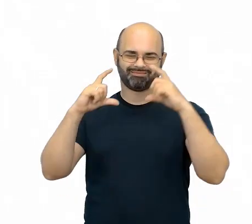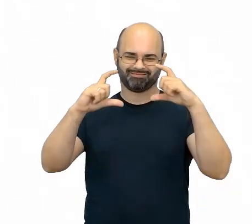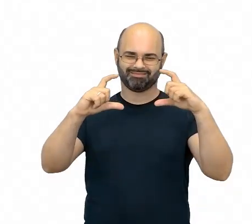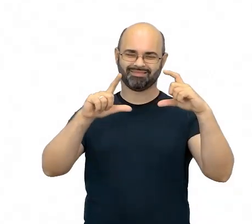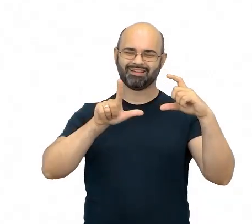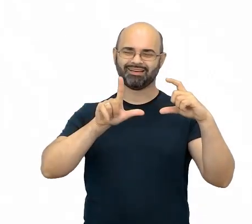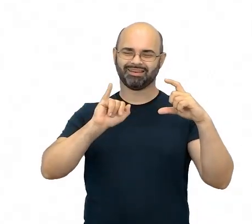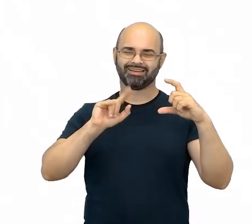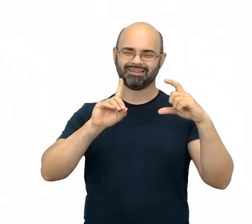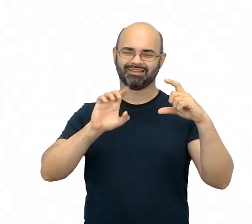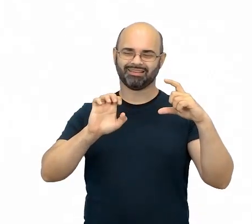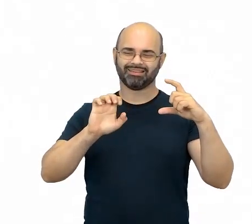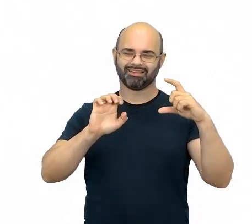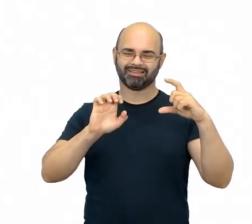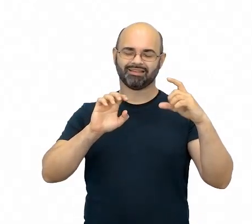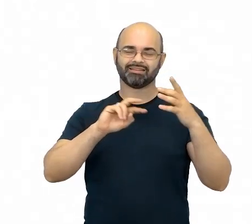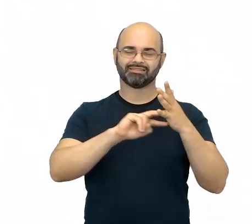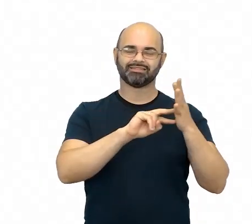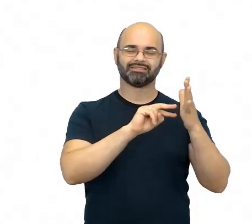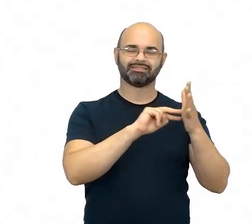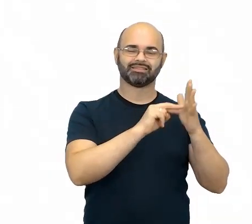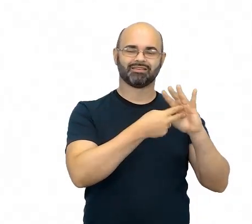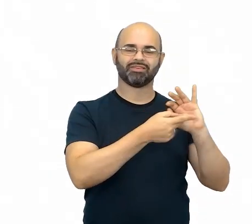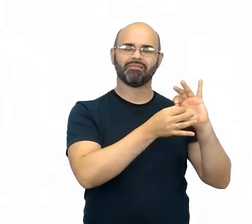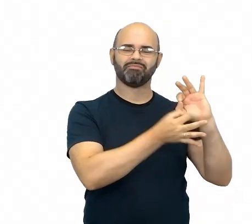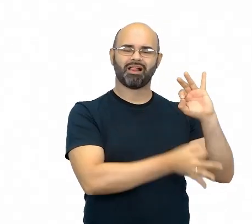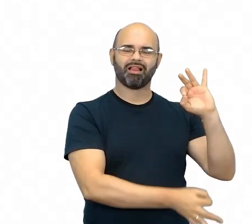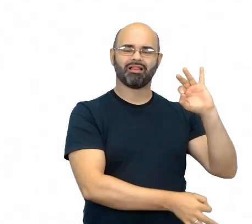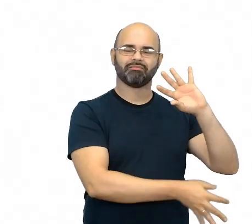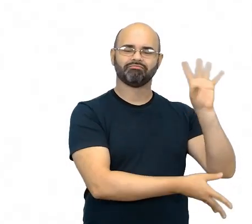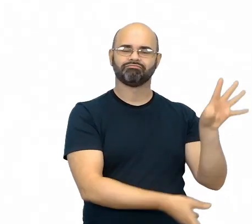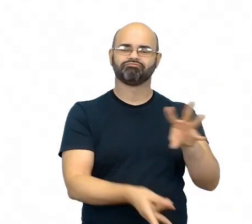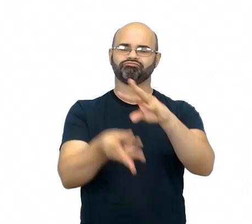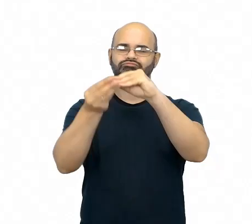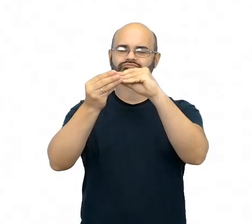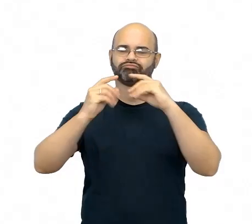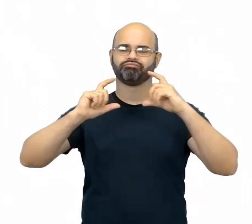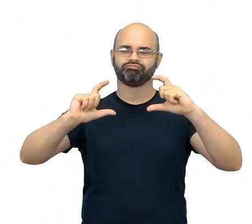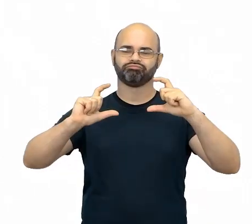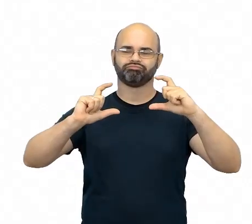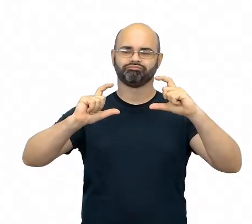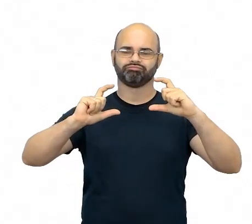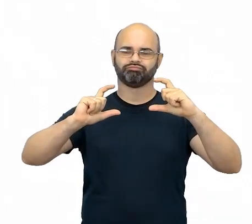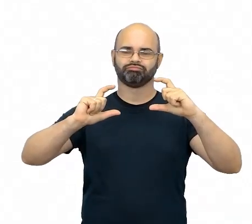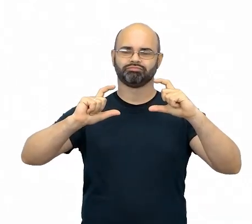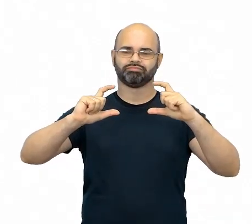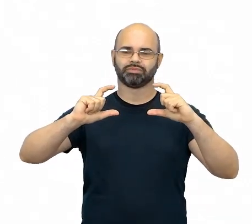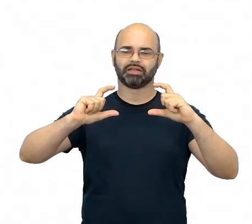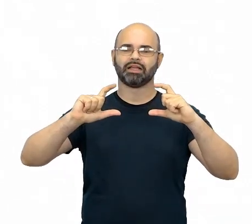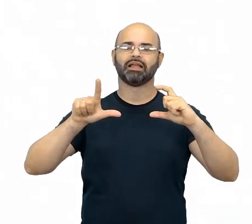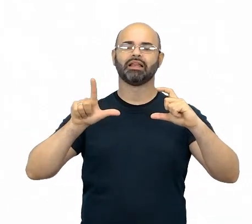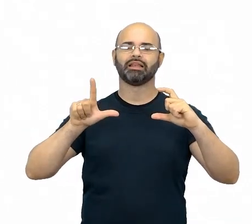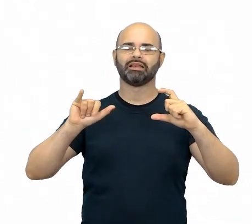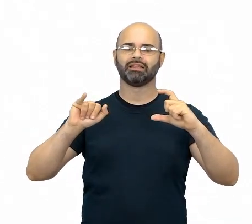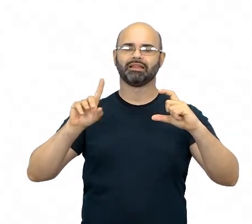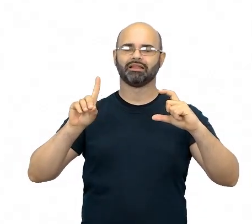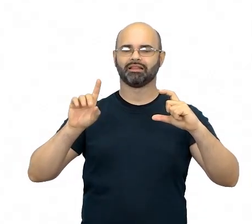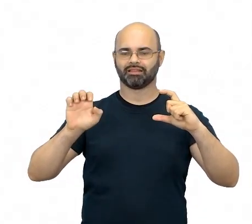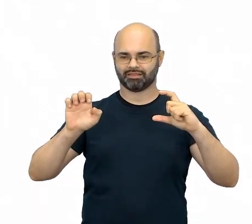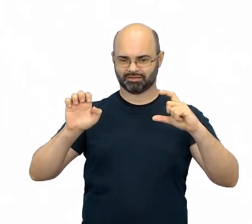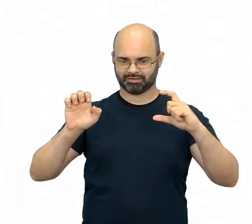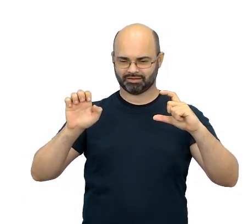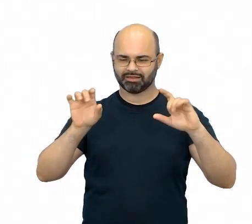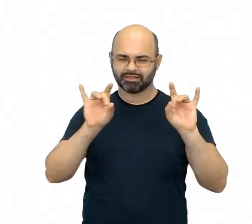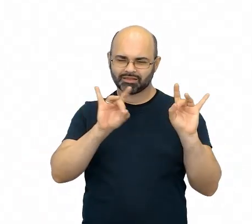lead, e que os demais parágrafos costumam conter um detalhamento das informações principais,